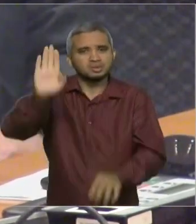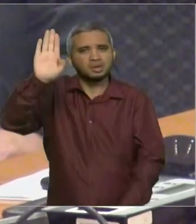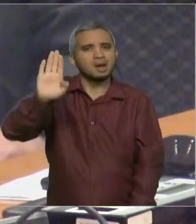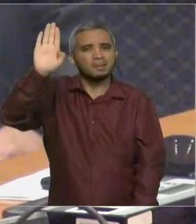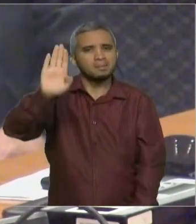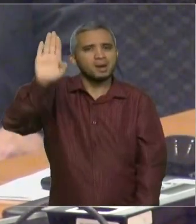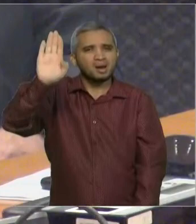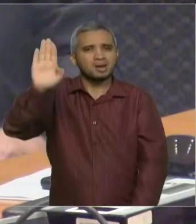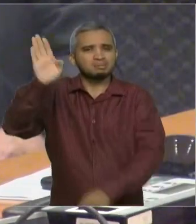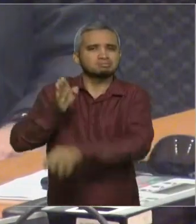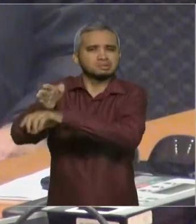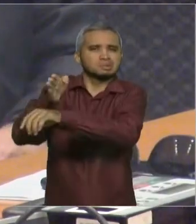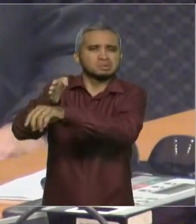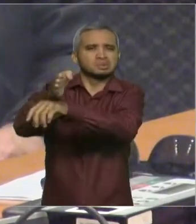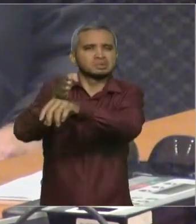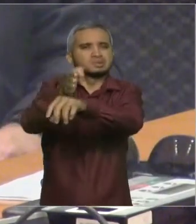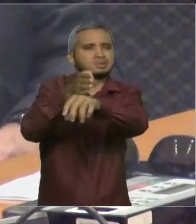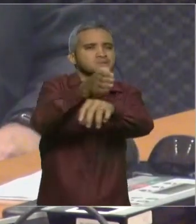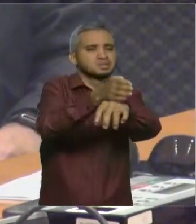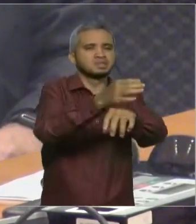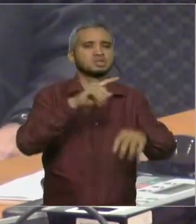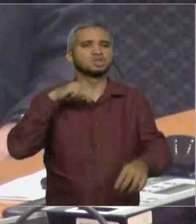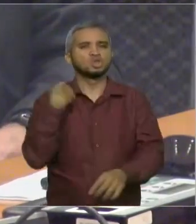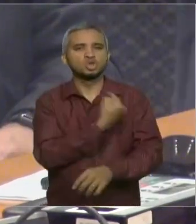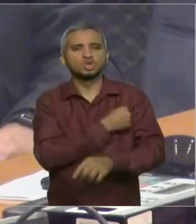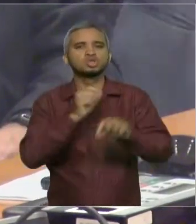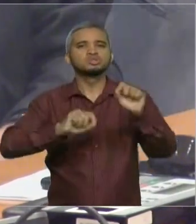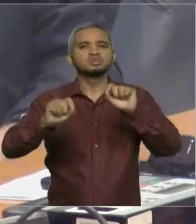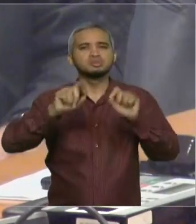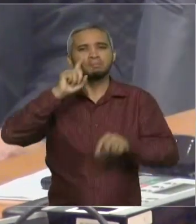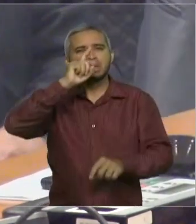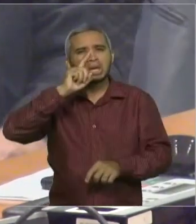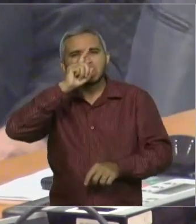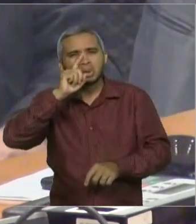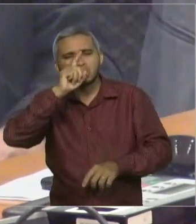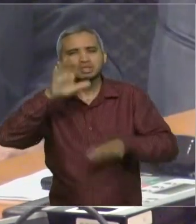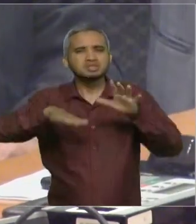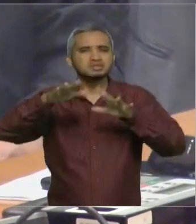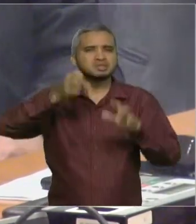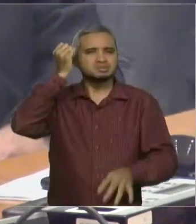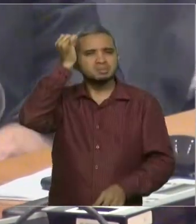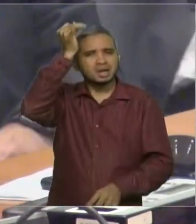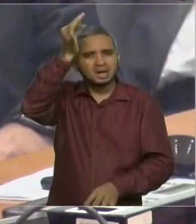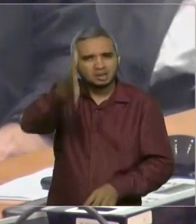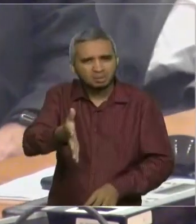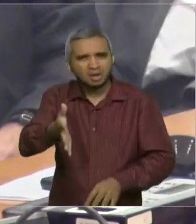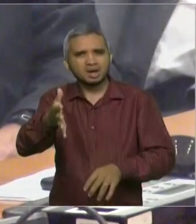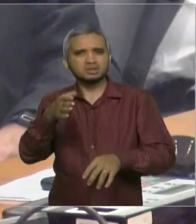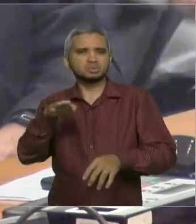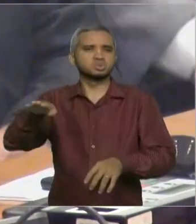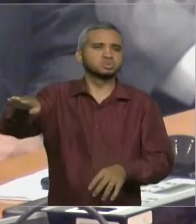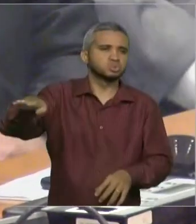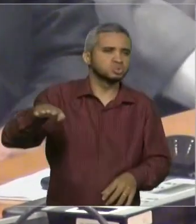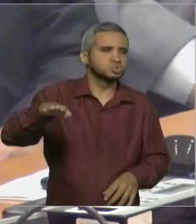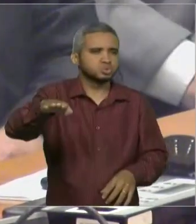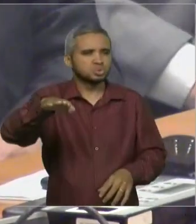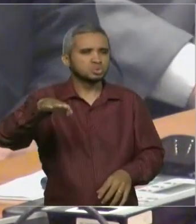e todos nós arriscávamos nossas vidas de madrugada, à noite, correndo de interior para